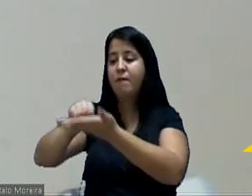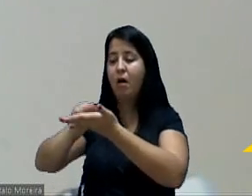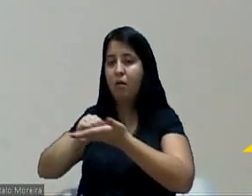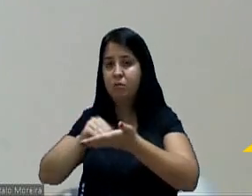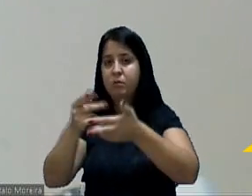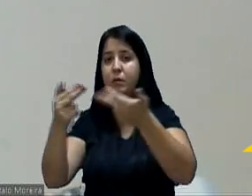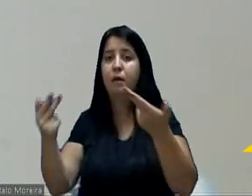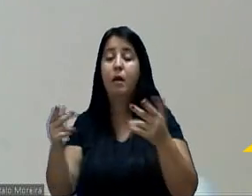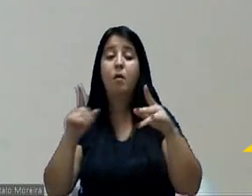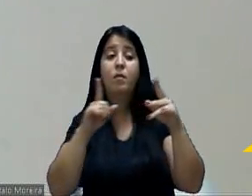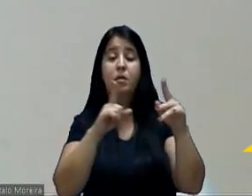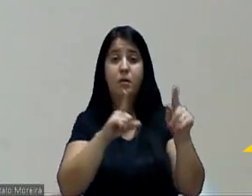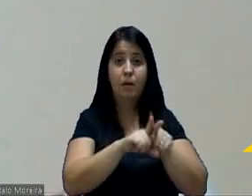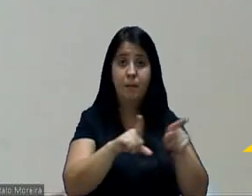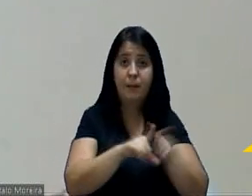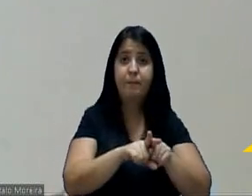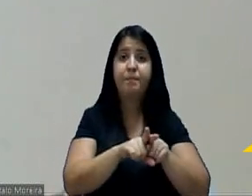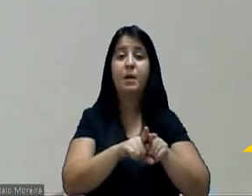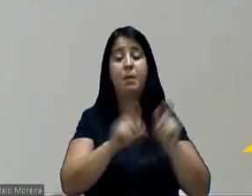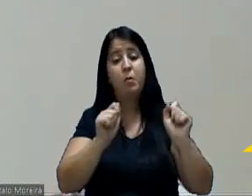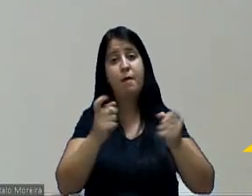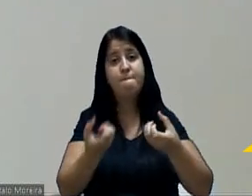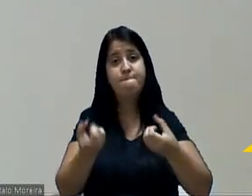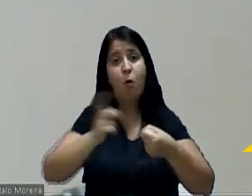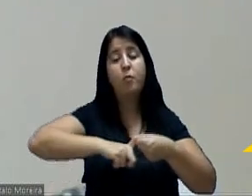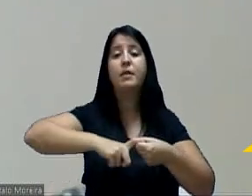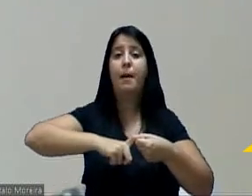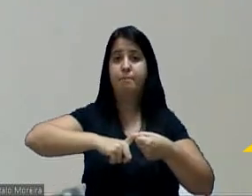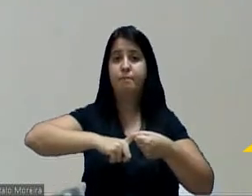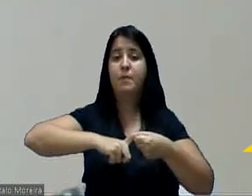desassistência, como também para retomar com maior